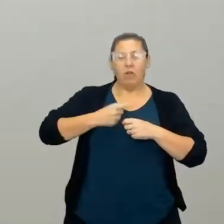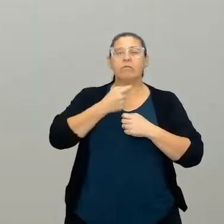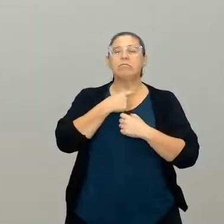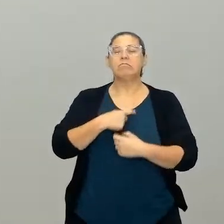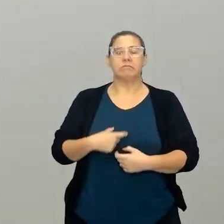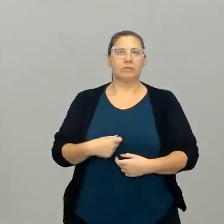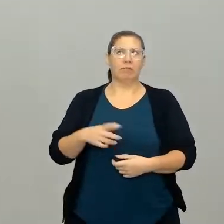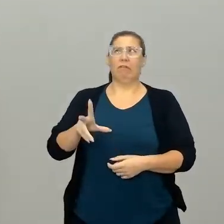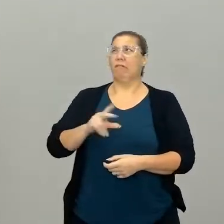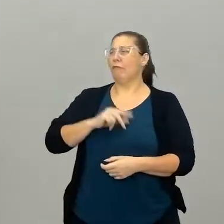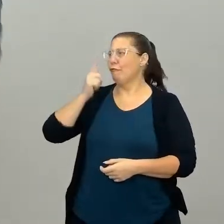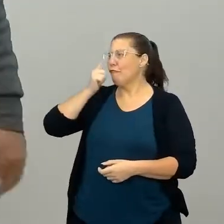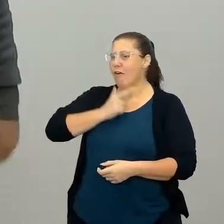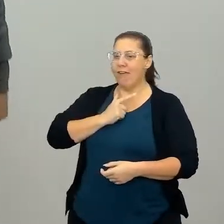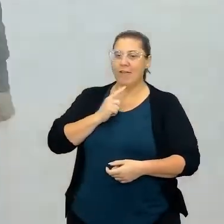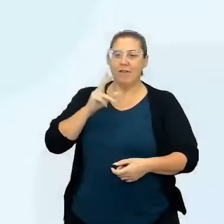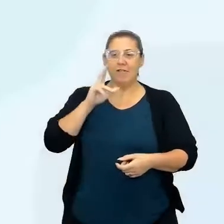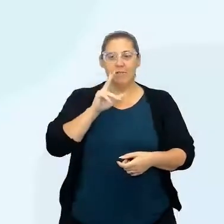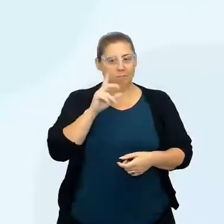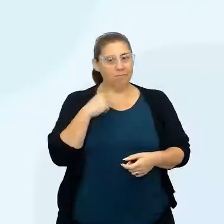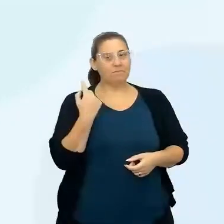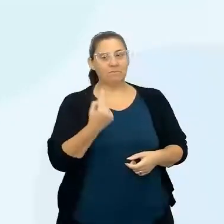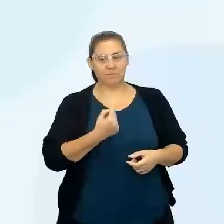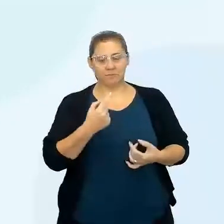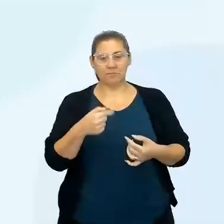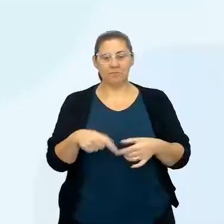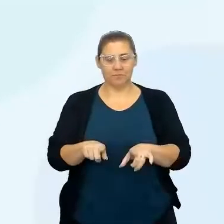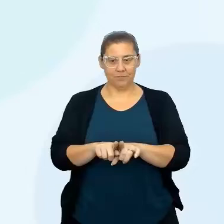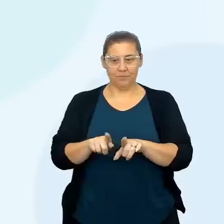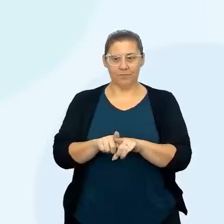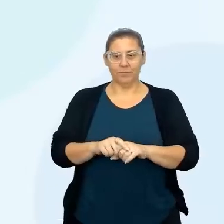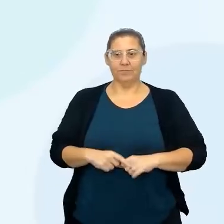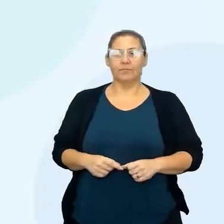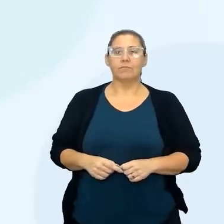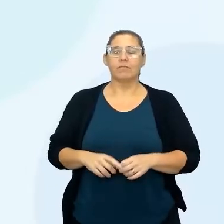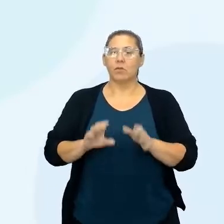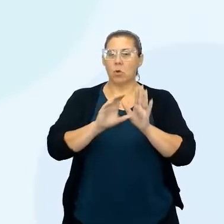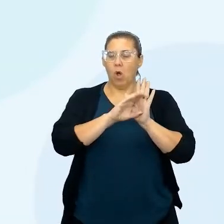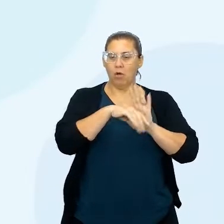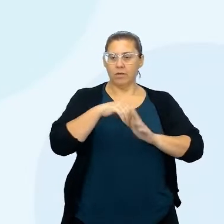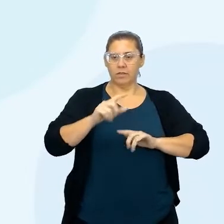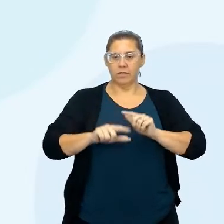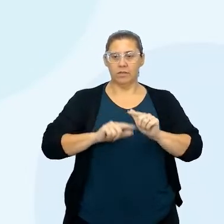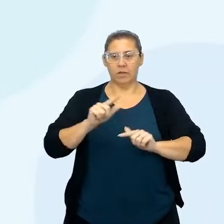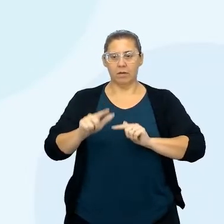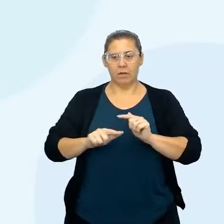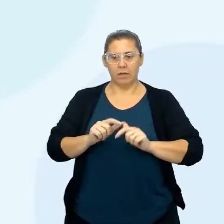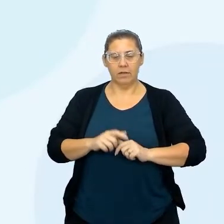Vamos continuar aqui. Lê para nós aqui o conceito de trabalho. Vamos lá.